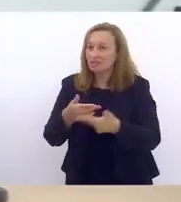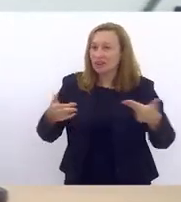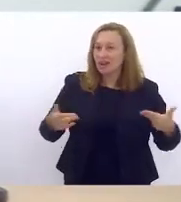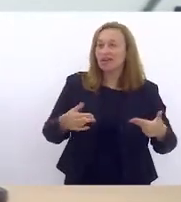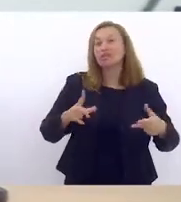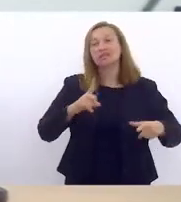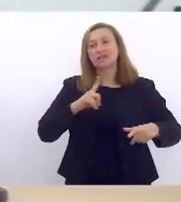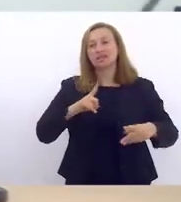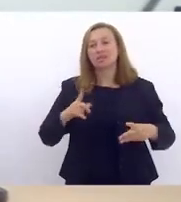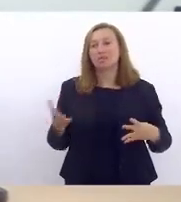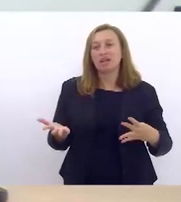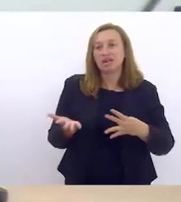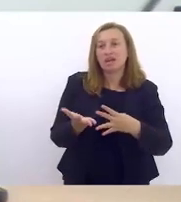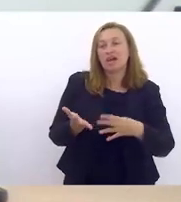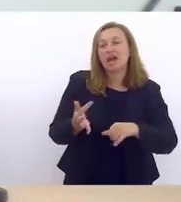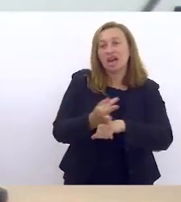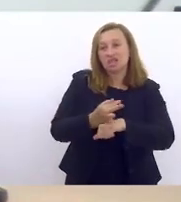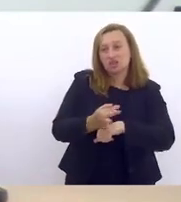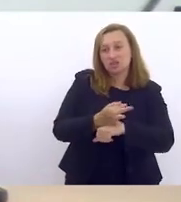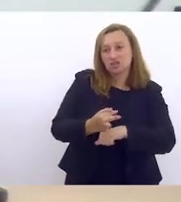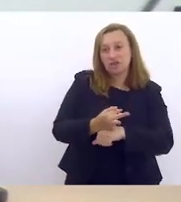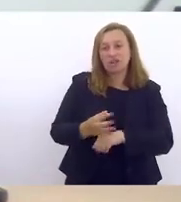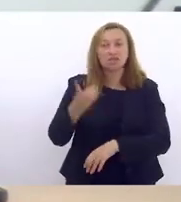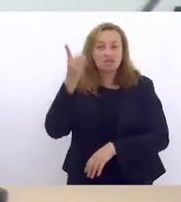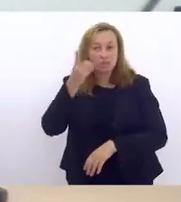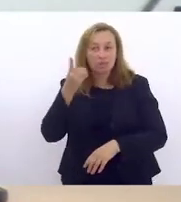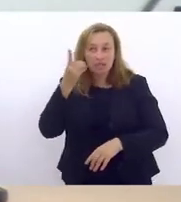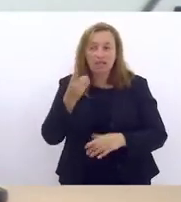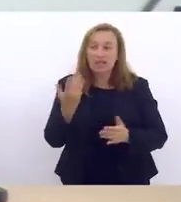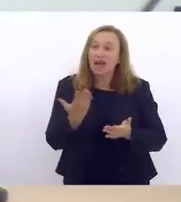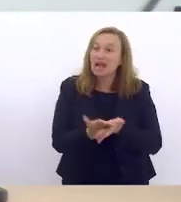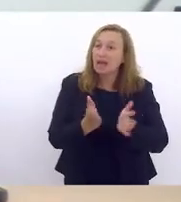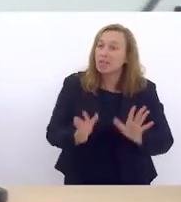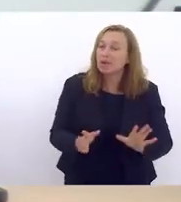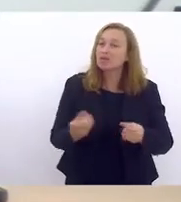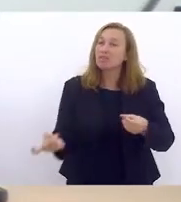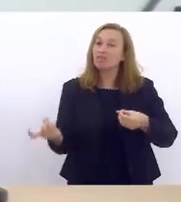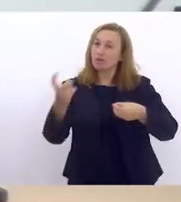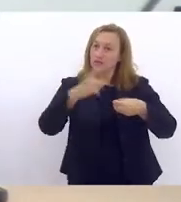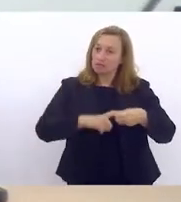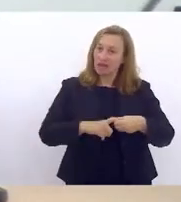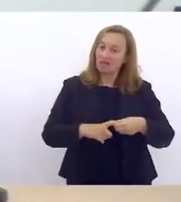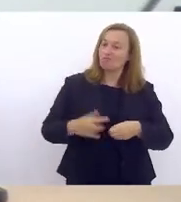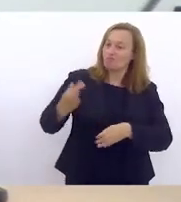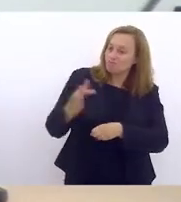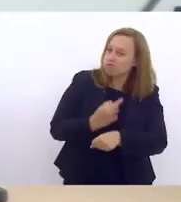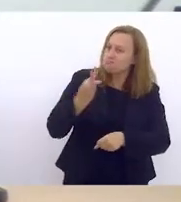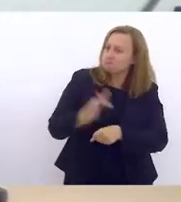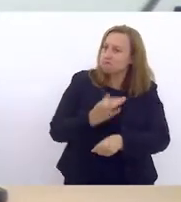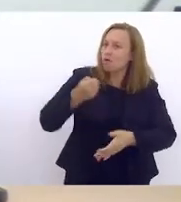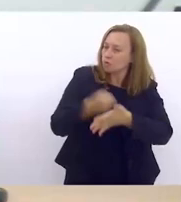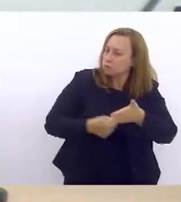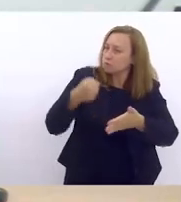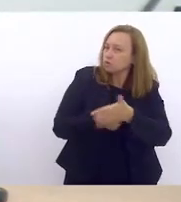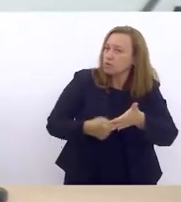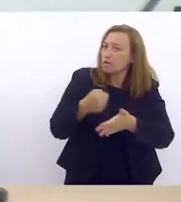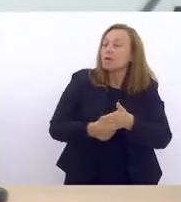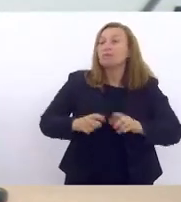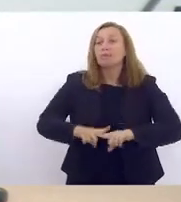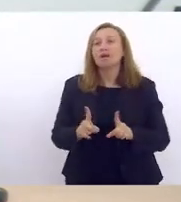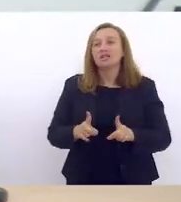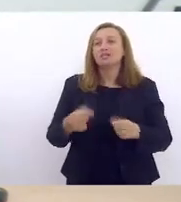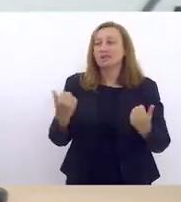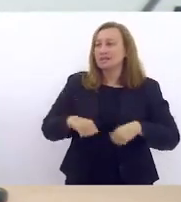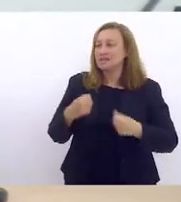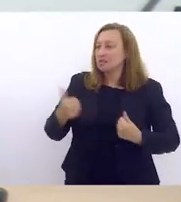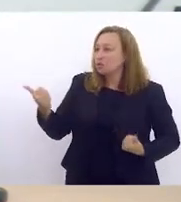desse caminho. Mas, acabando esse recesso, a gente vai voltar a pressionar, né? A gente não para, a gente está sempre acompanhando, mas a gente conta muito,